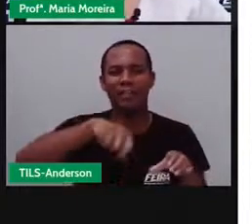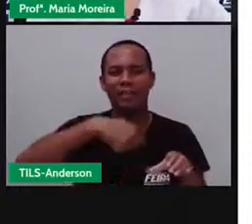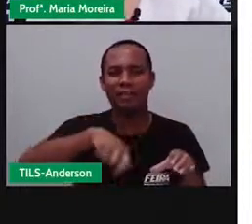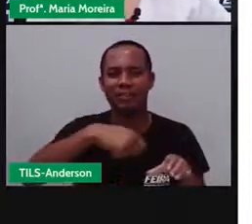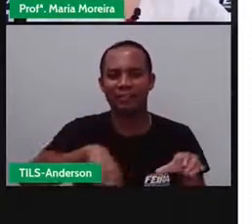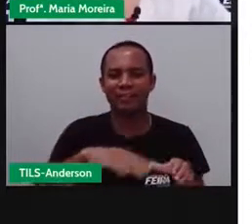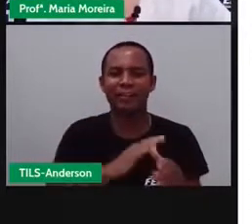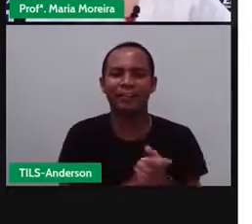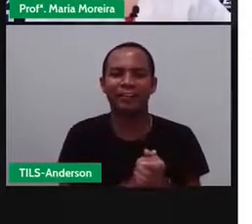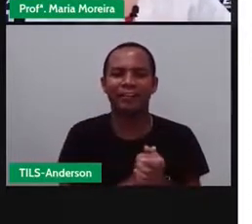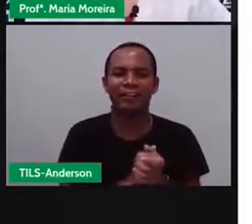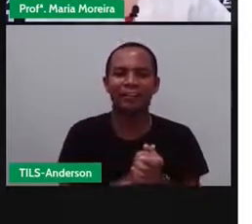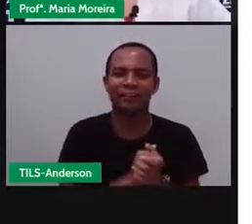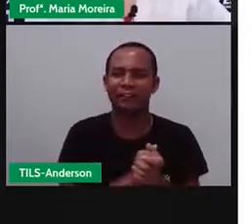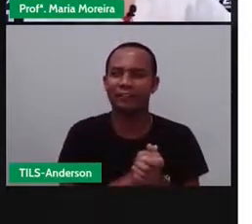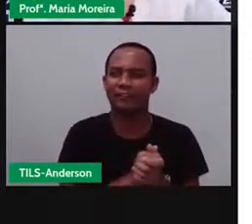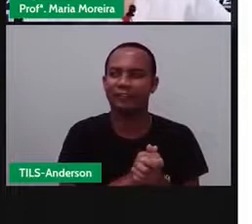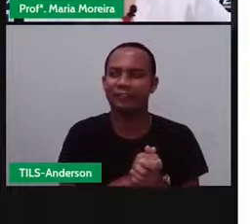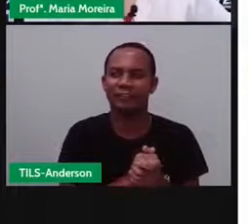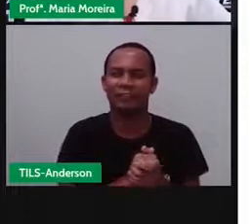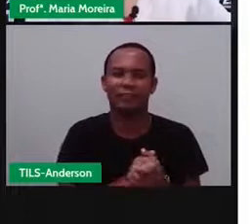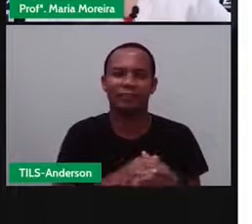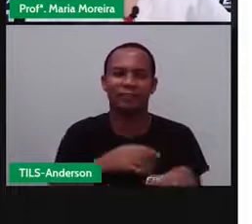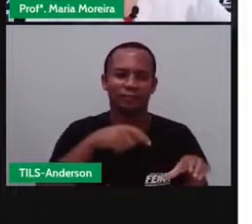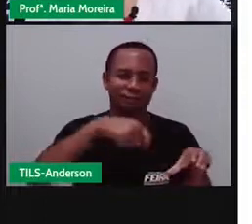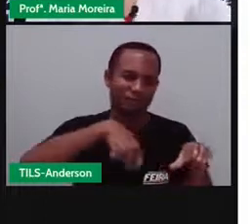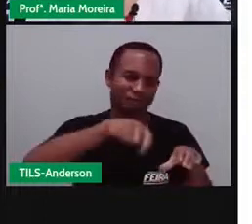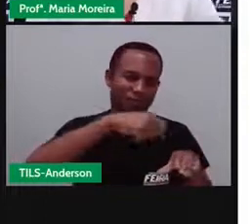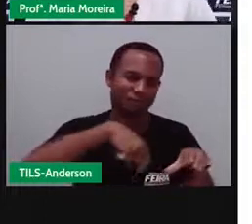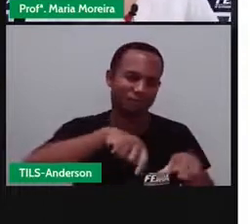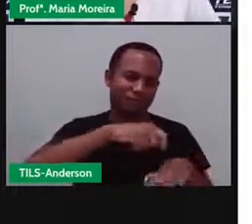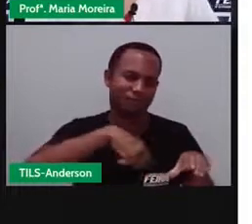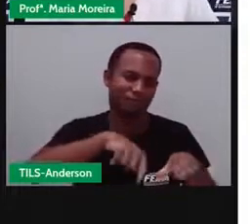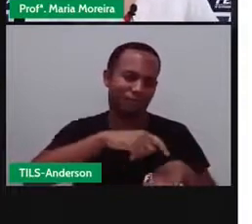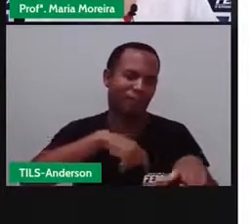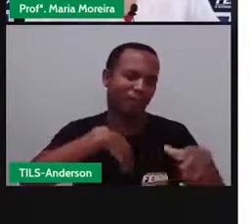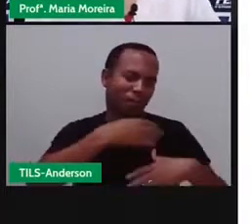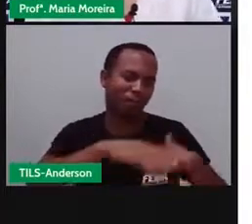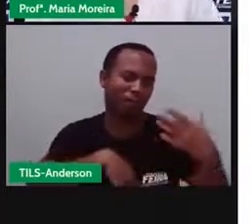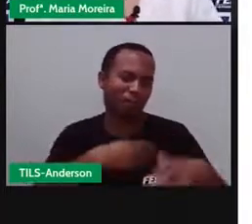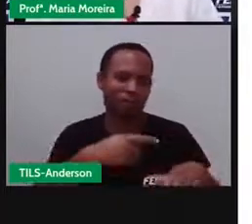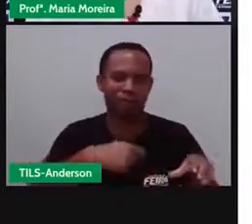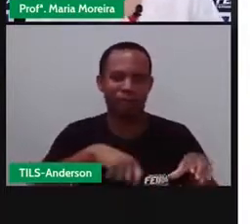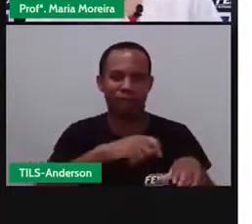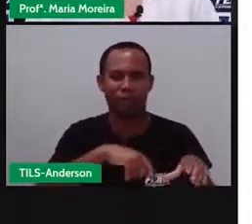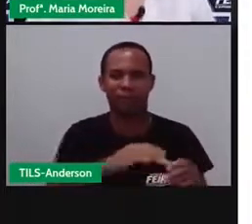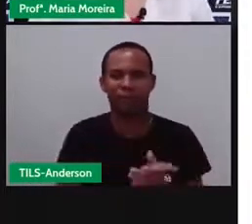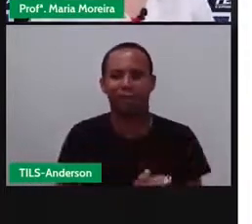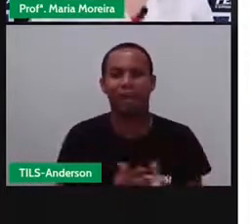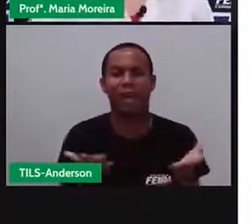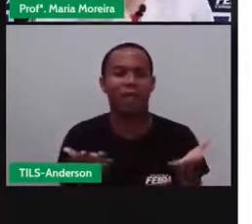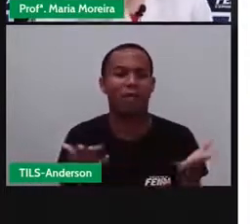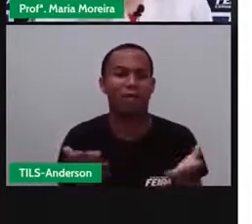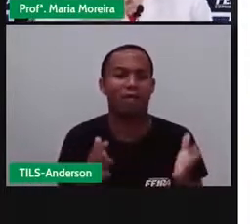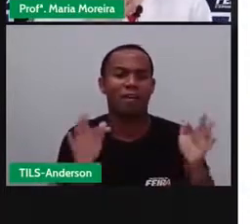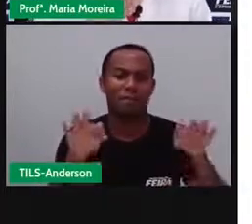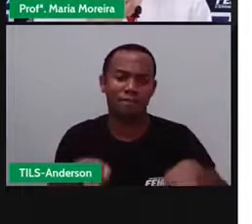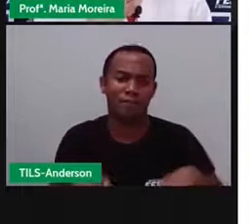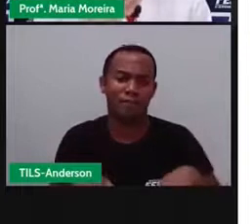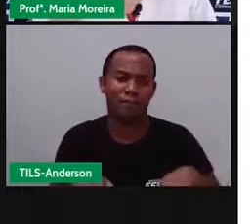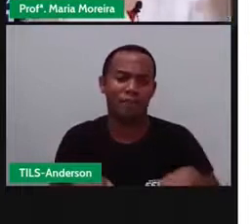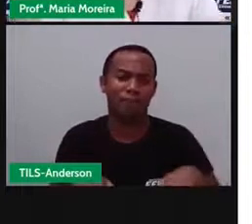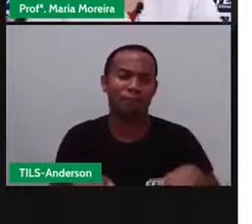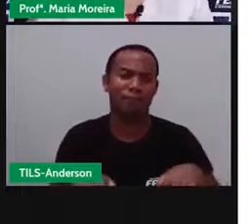agora. Pois é, porque se você não segue a receita direitinho, ela não vai dar certo, né? E foi um